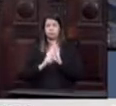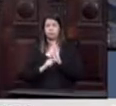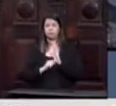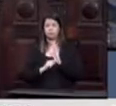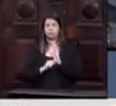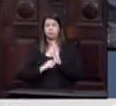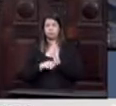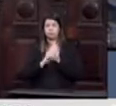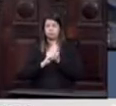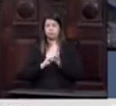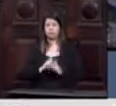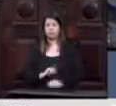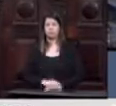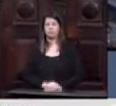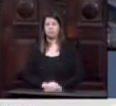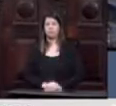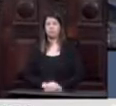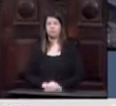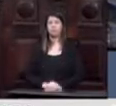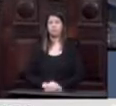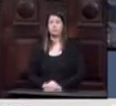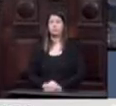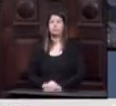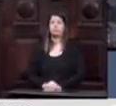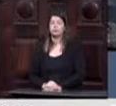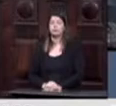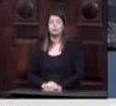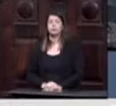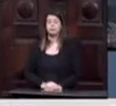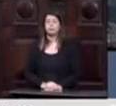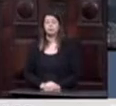para fazer a leitura da ata da sessão anterior.